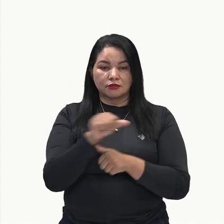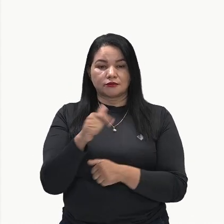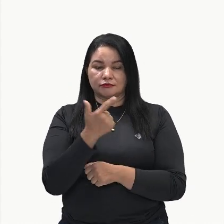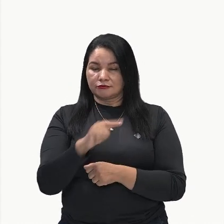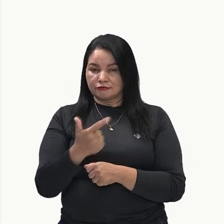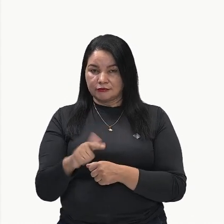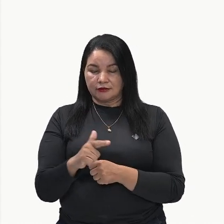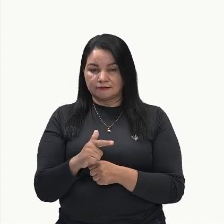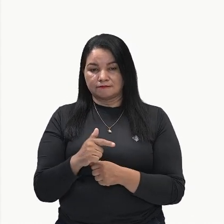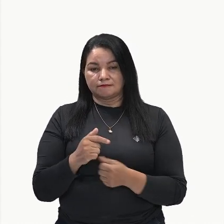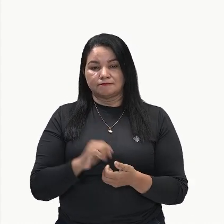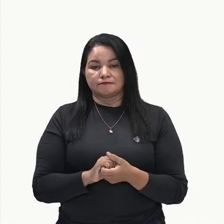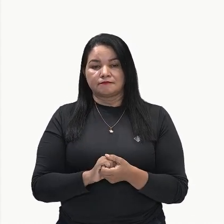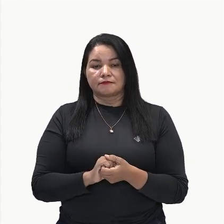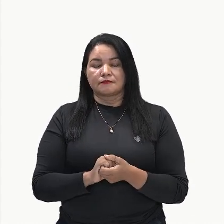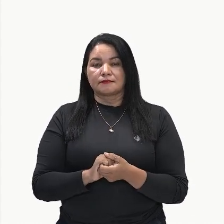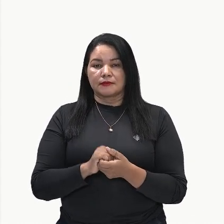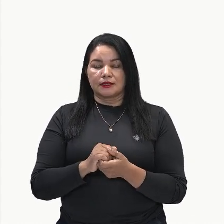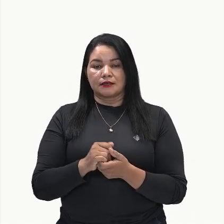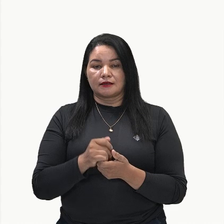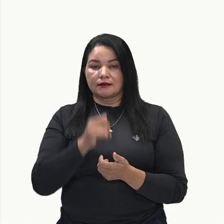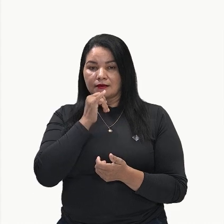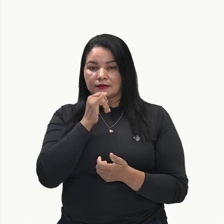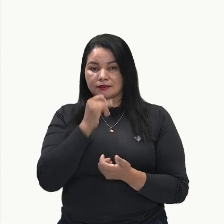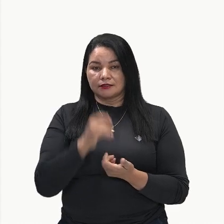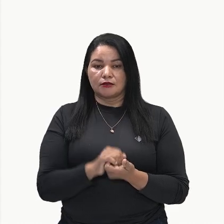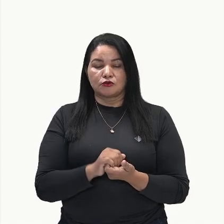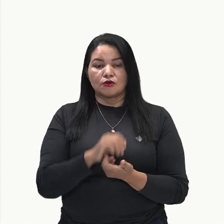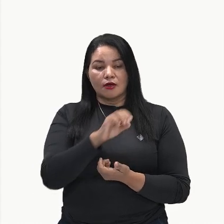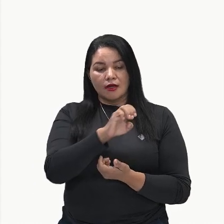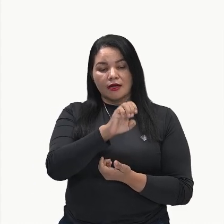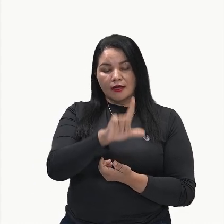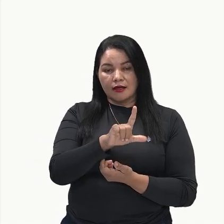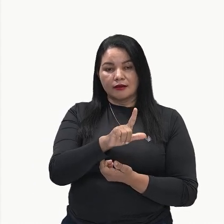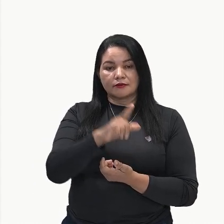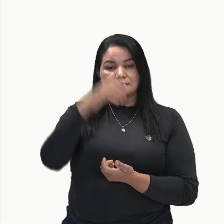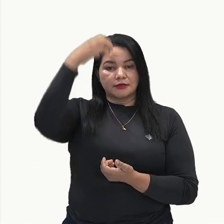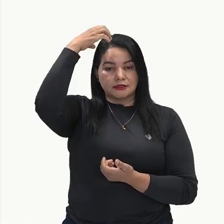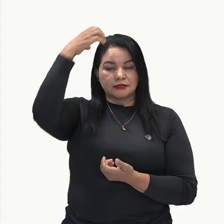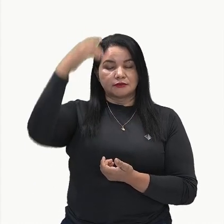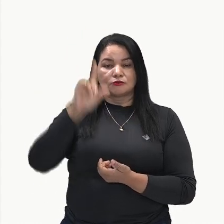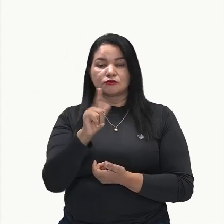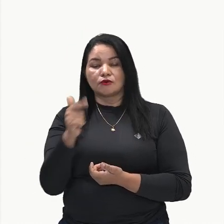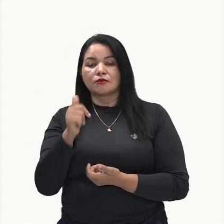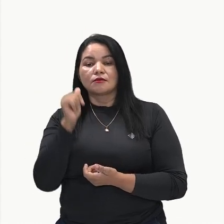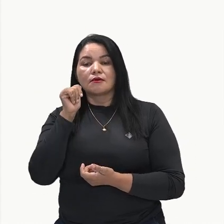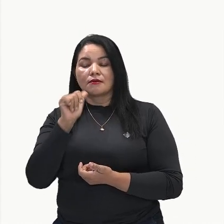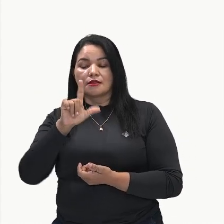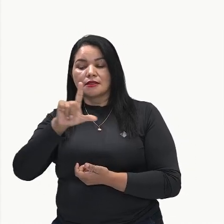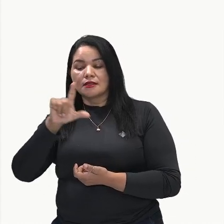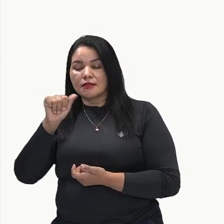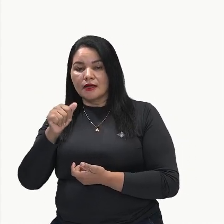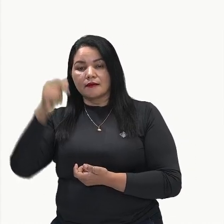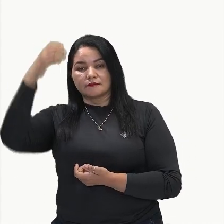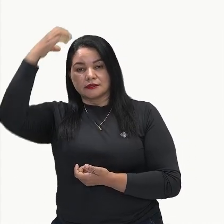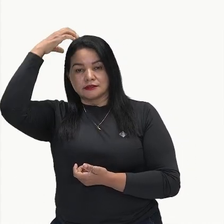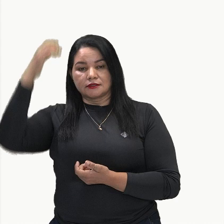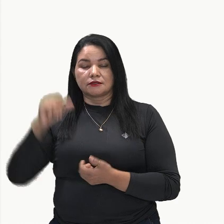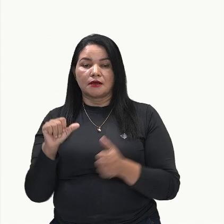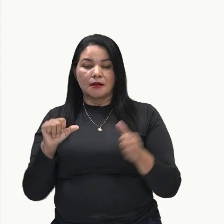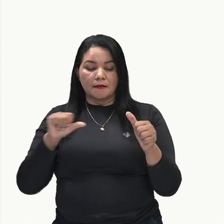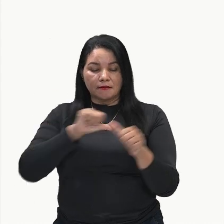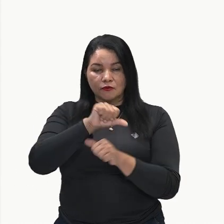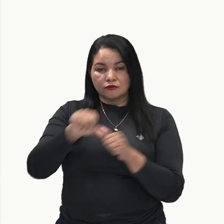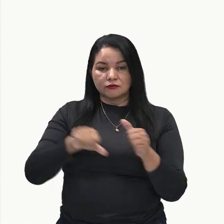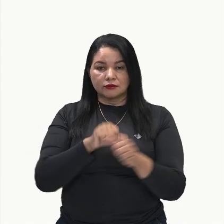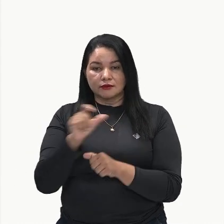ver que, por exemplo, príncipe em princesa vai mudar aí a sua forma. Aqui não vai haver câmbio na